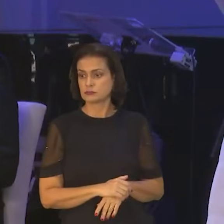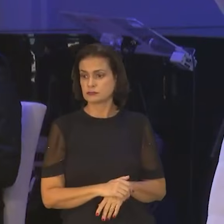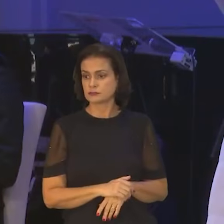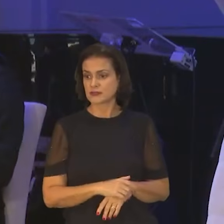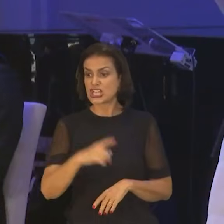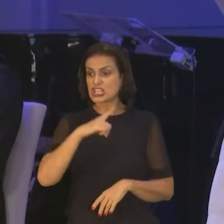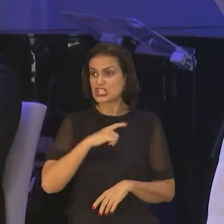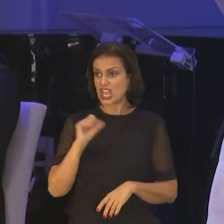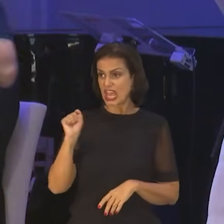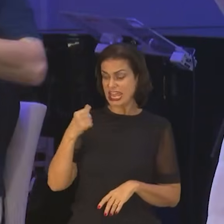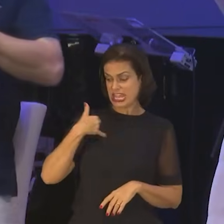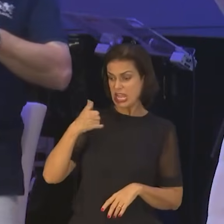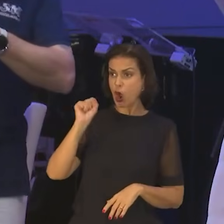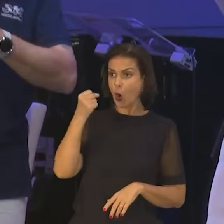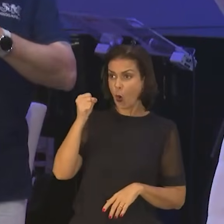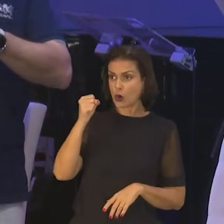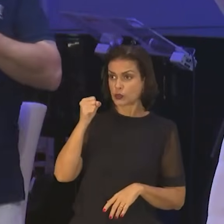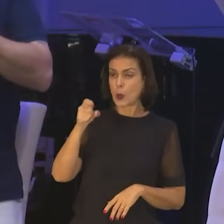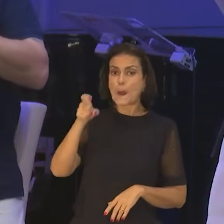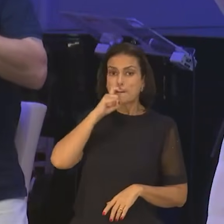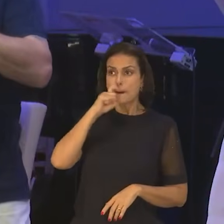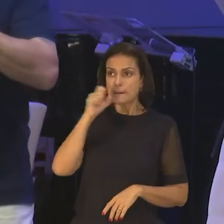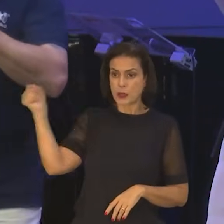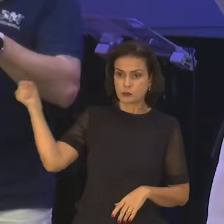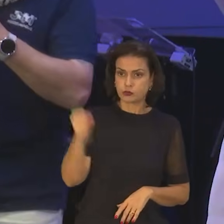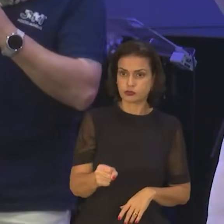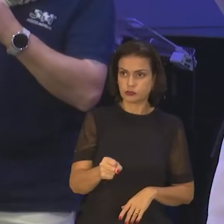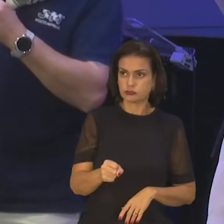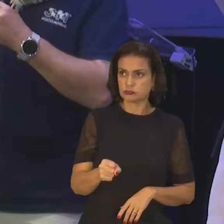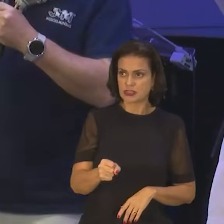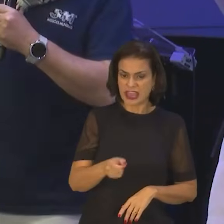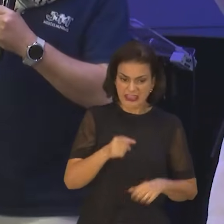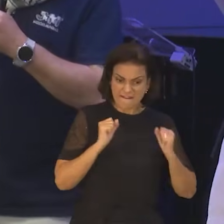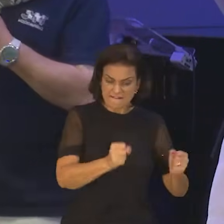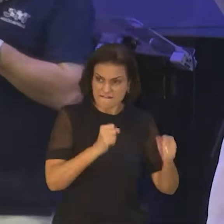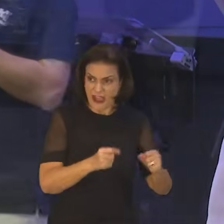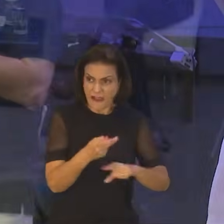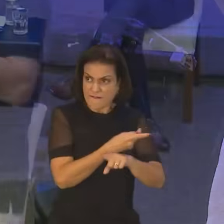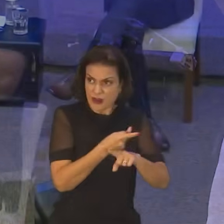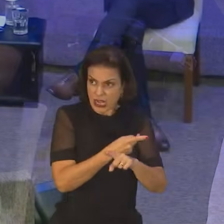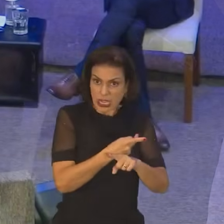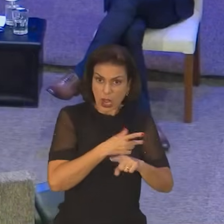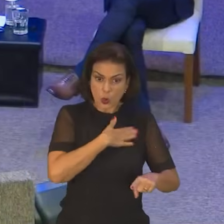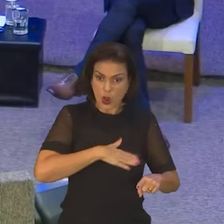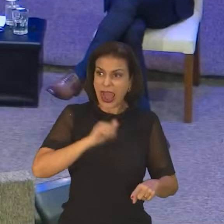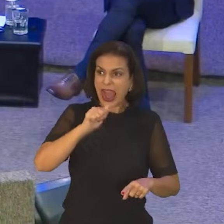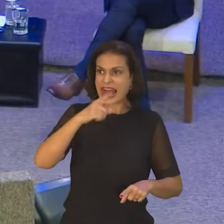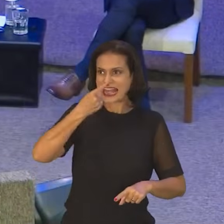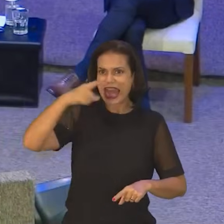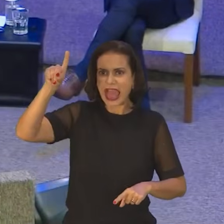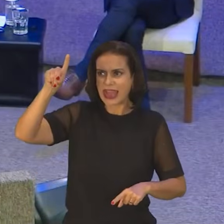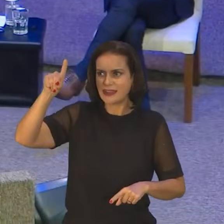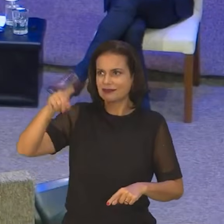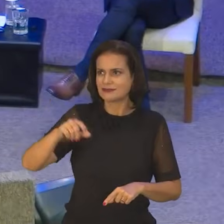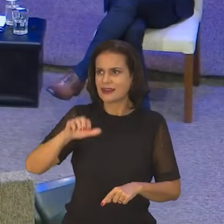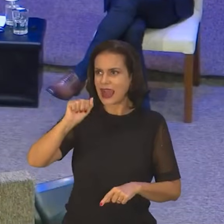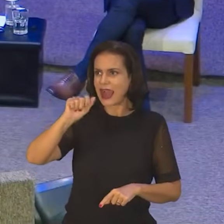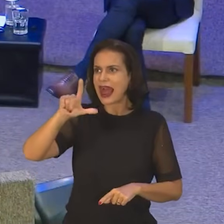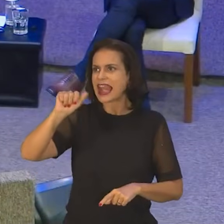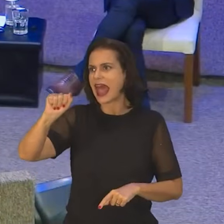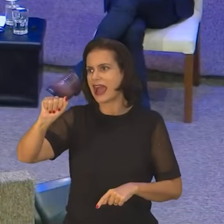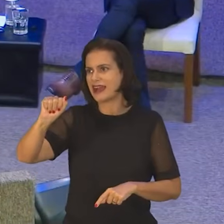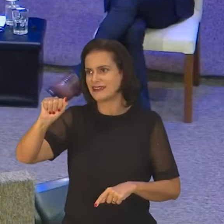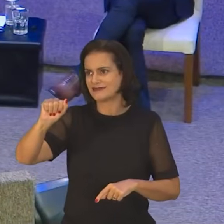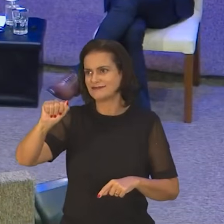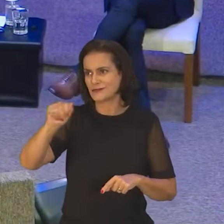Eu tinha 8 anos de idade quando meu pai me colocou no banco, me chacoalhou e me disse: busca agradar a Allah de toda forma que ela